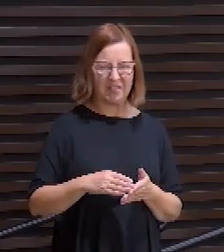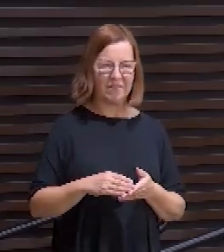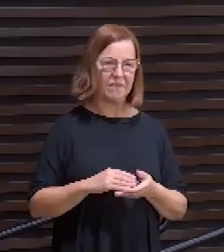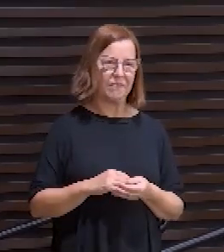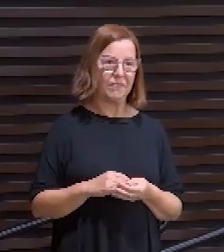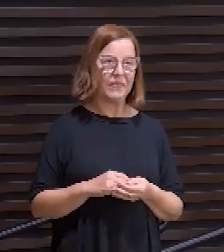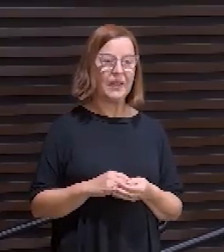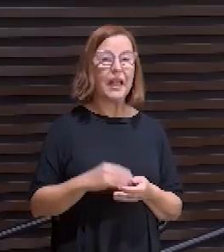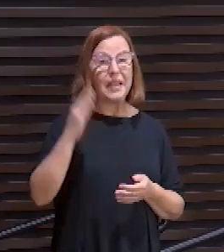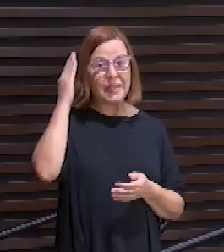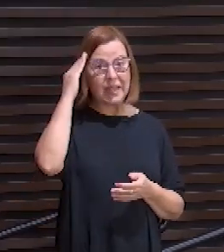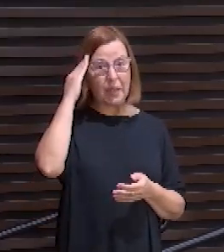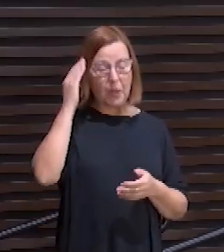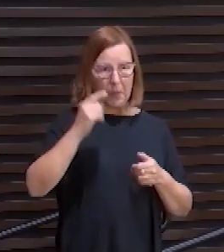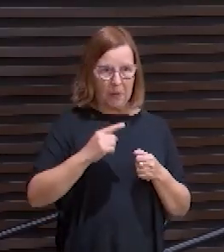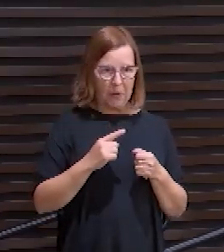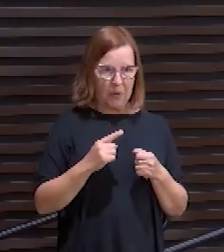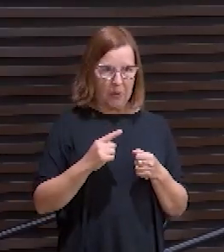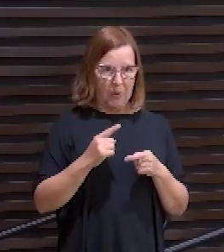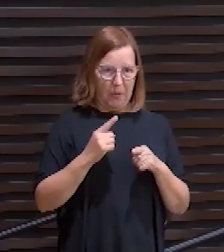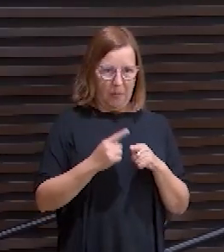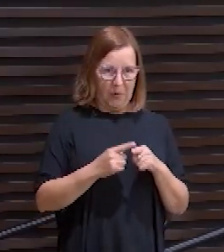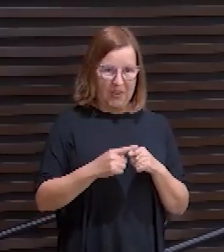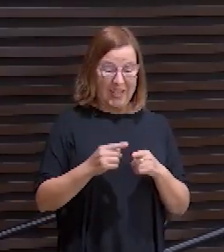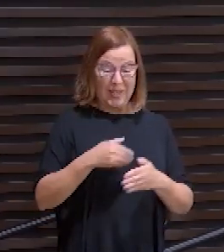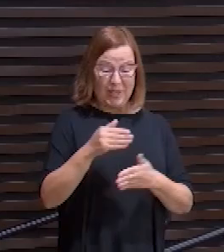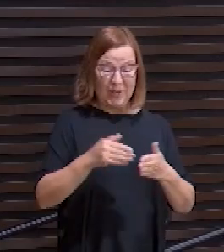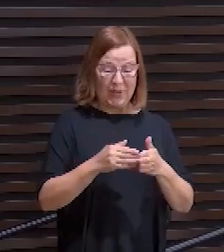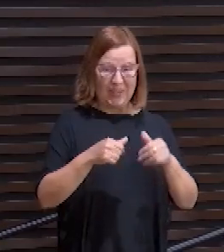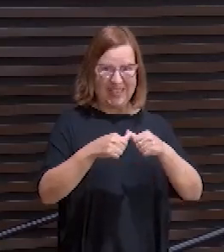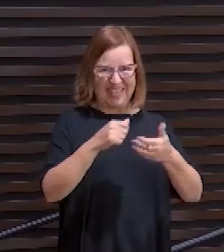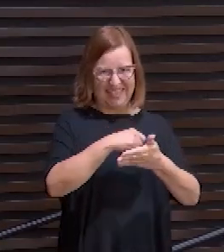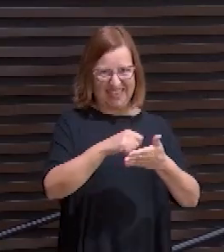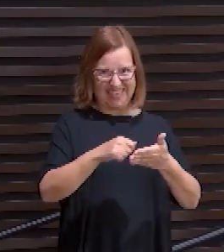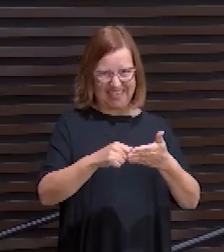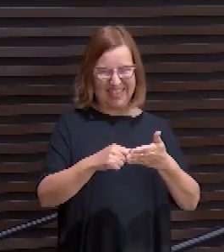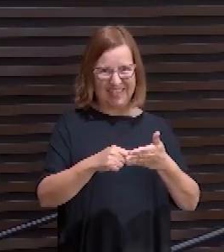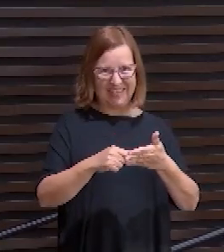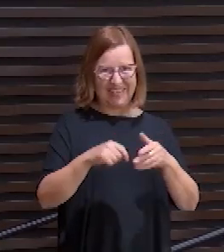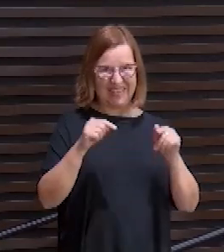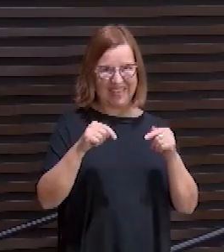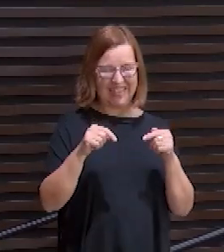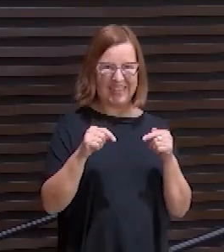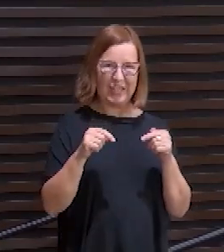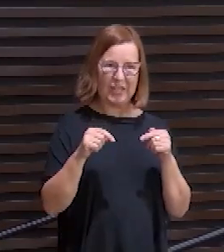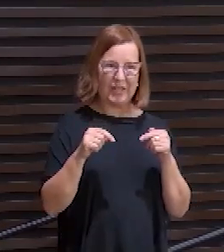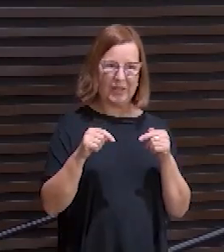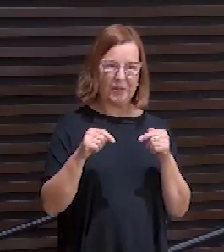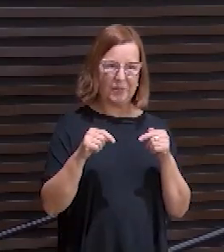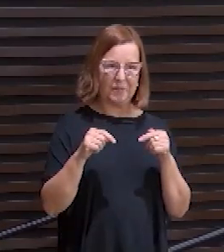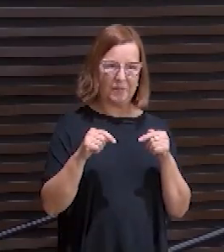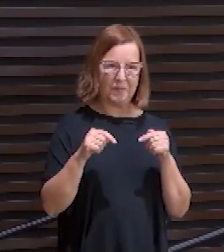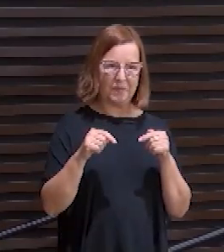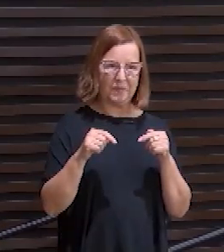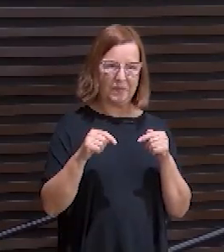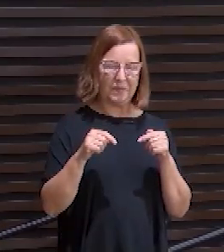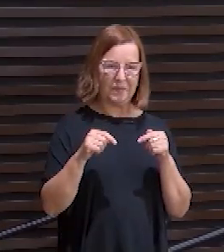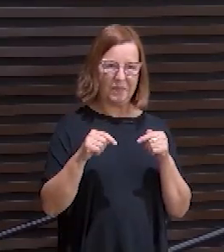Que essas coisas são assim. Sabe por quê que tudo que está escrito aqui, mesmo sendo escrito há tanto tempo,